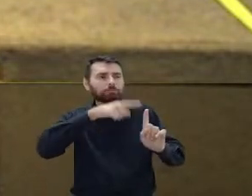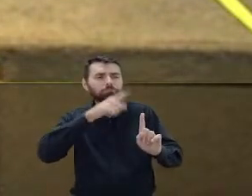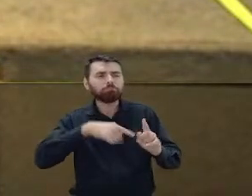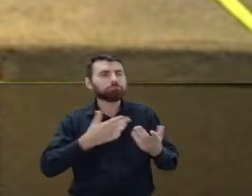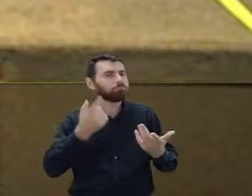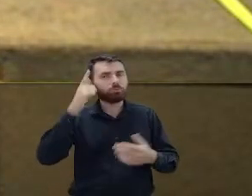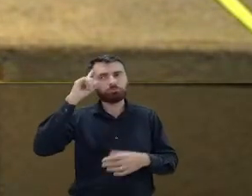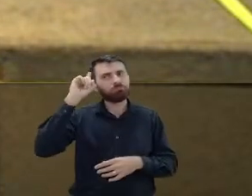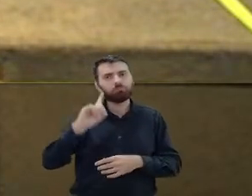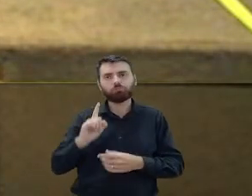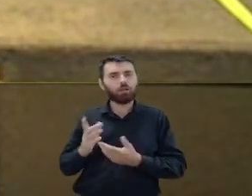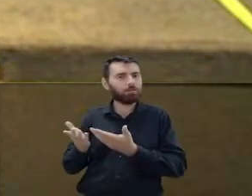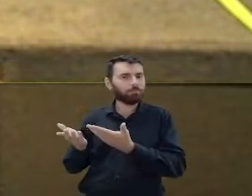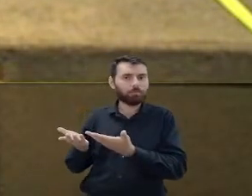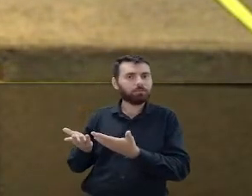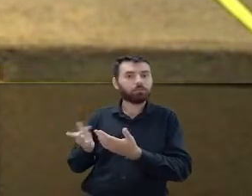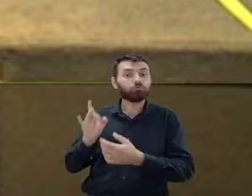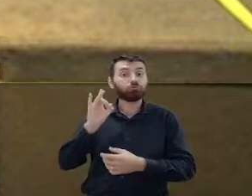não